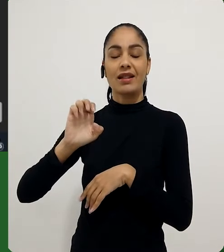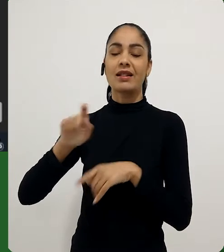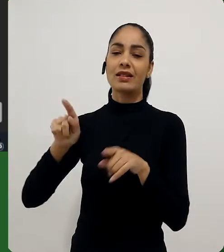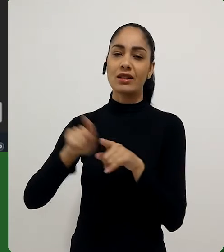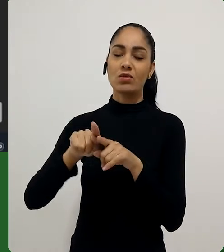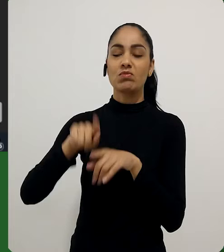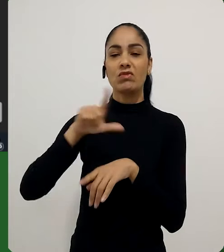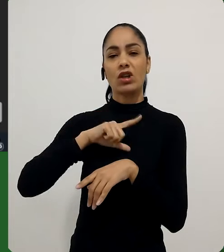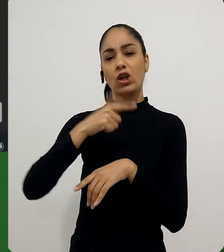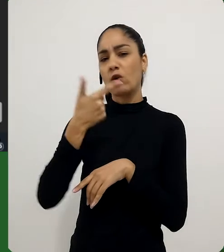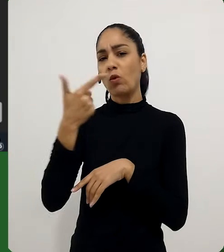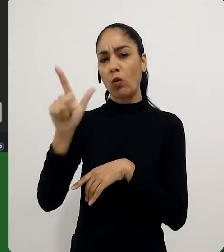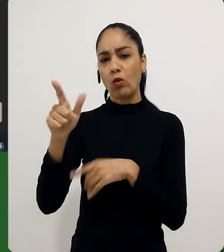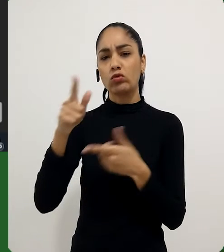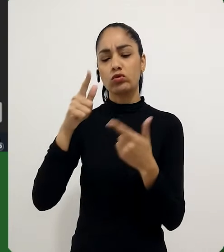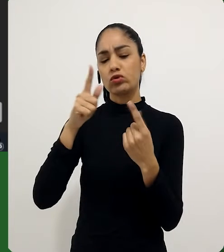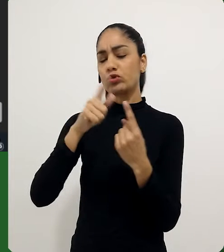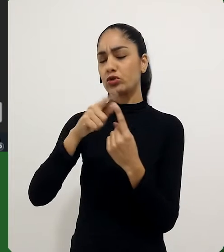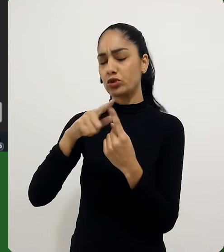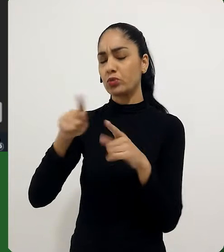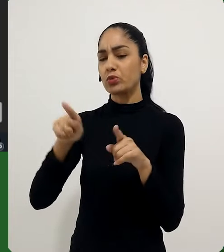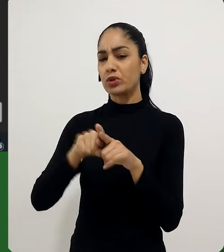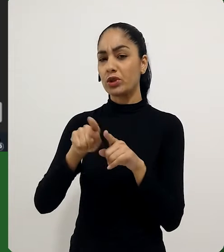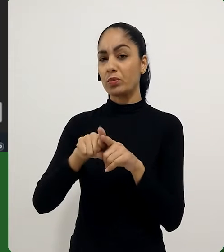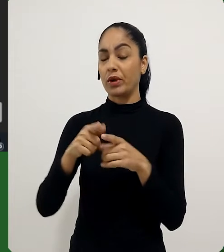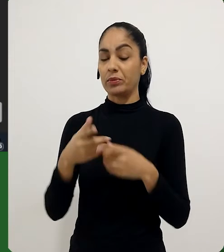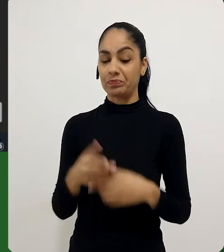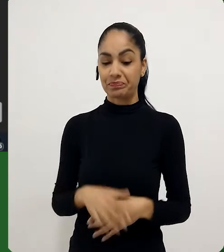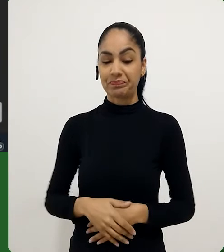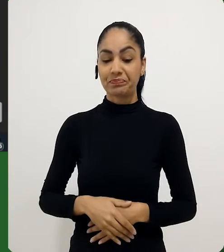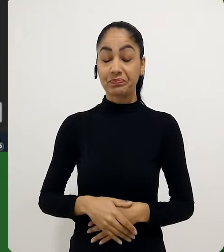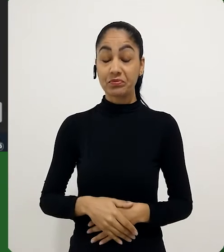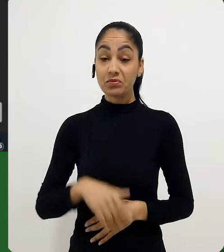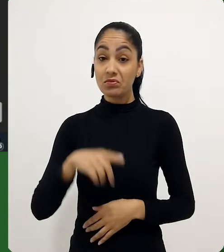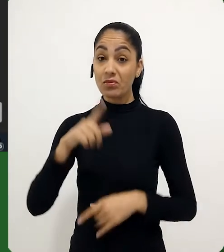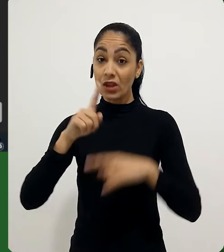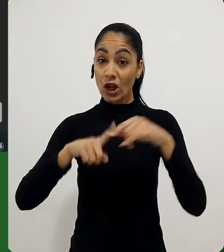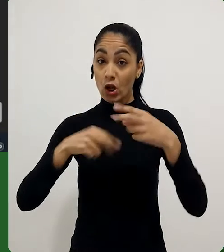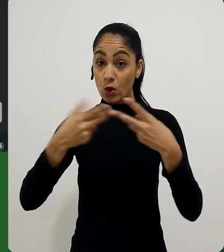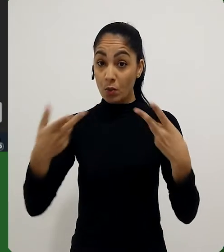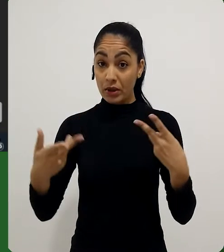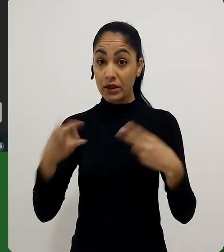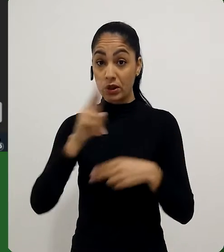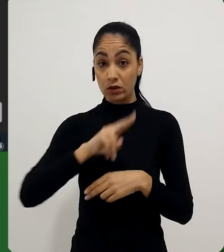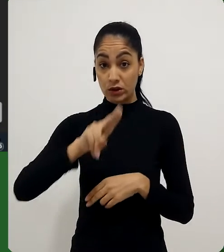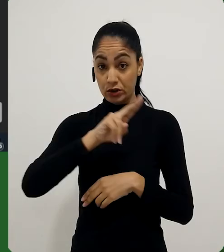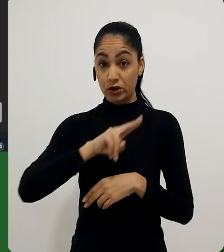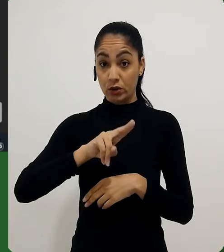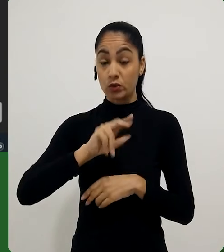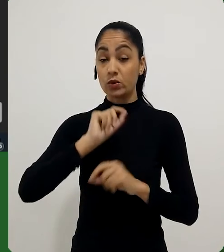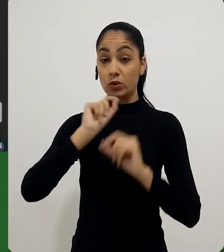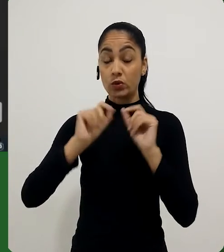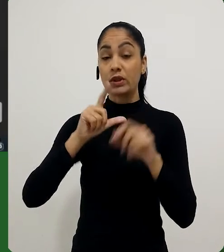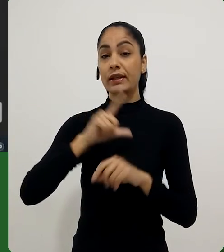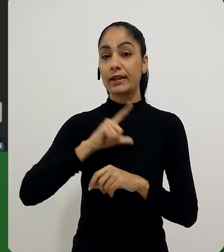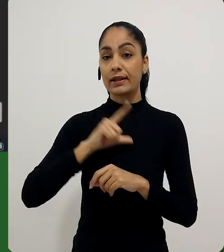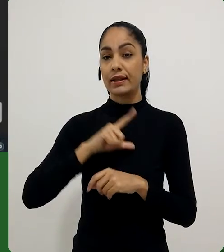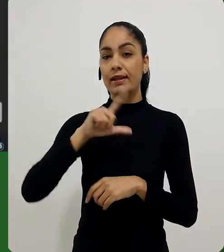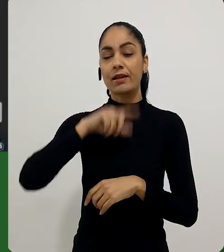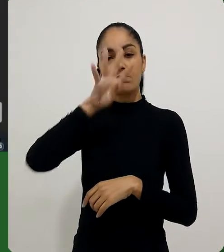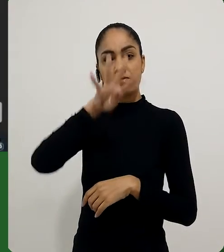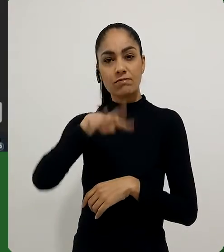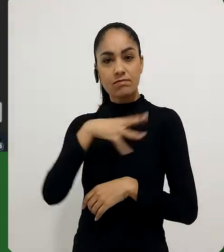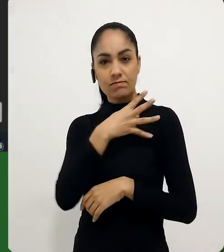Depois nós temos o senhor e senhora, né? E assim por diante. Aqui nós temos no nosso material